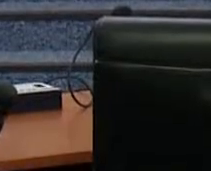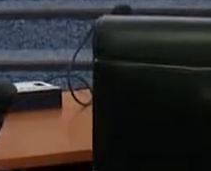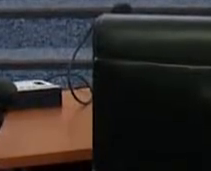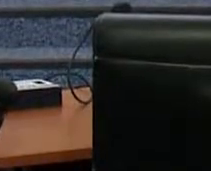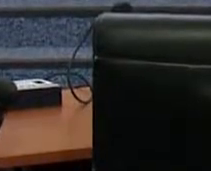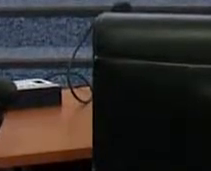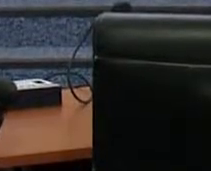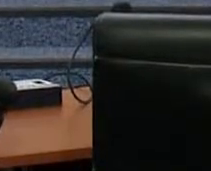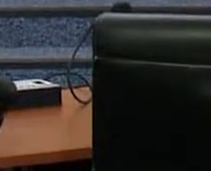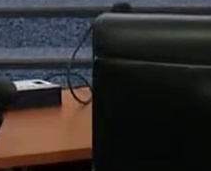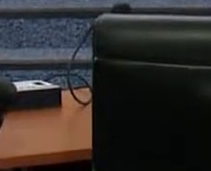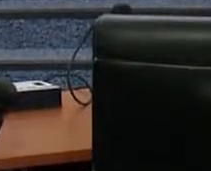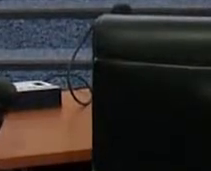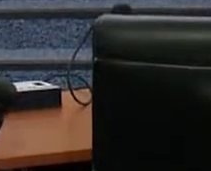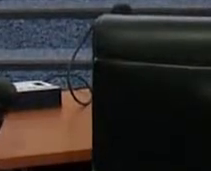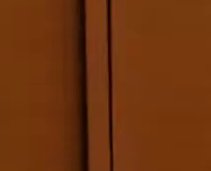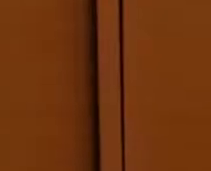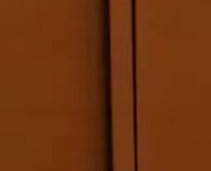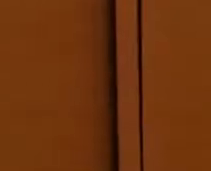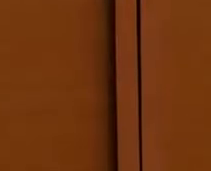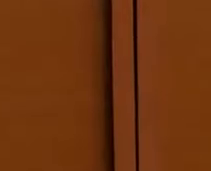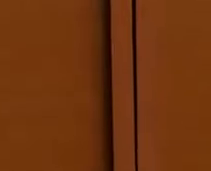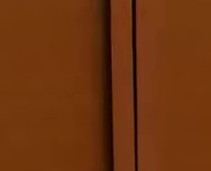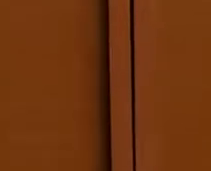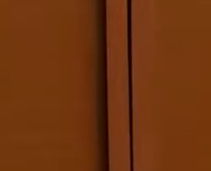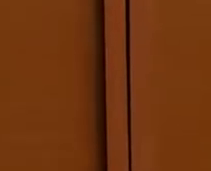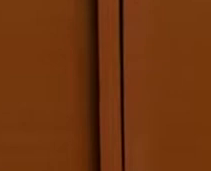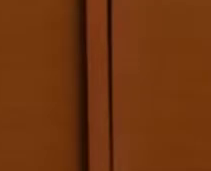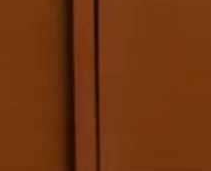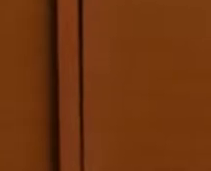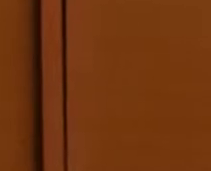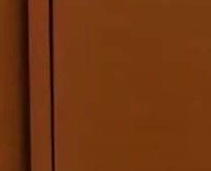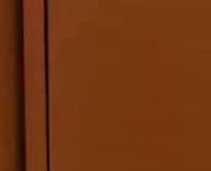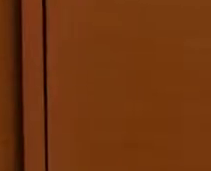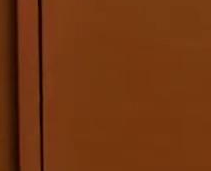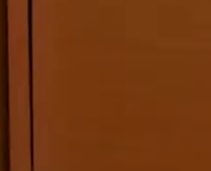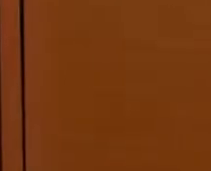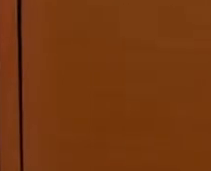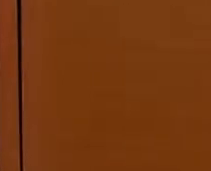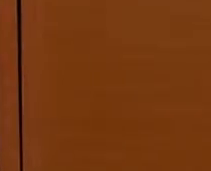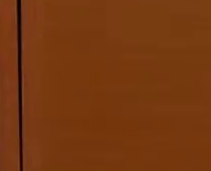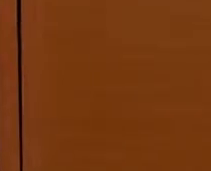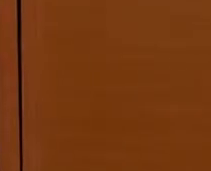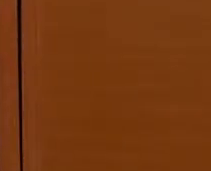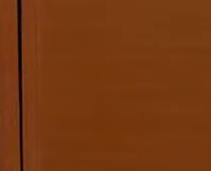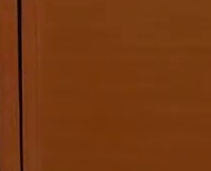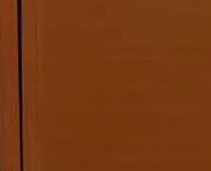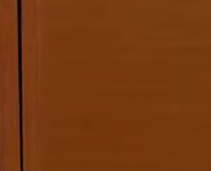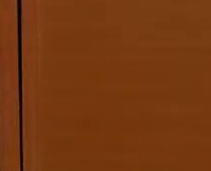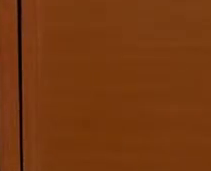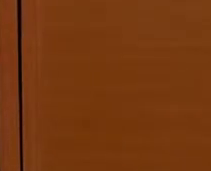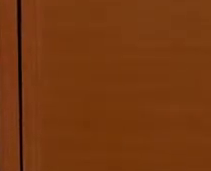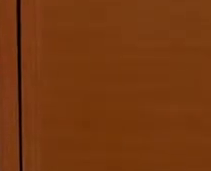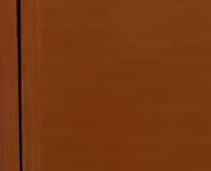as professoras e diretora do Núcleo de Educação Especial Integrar,